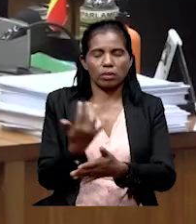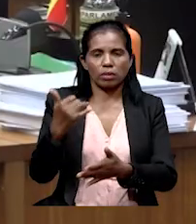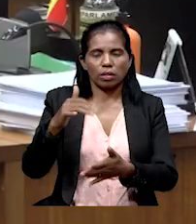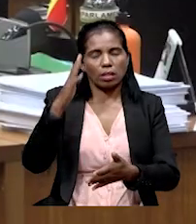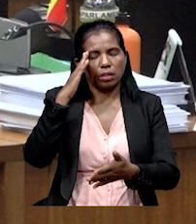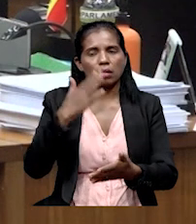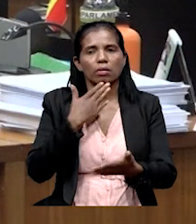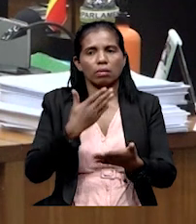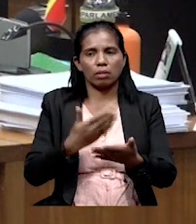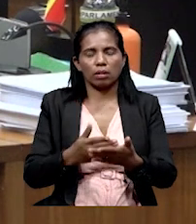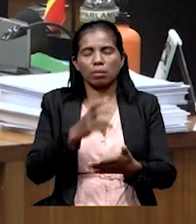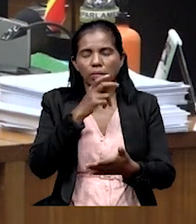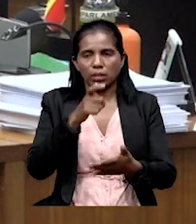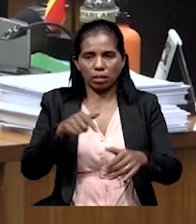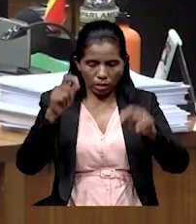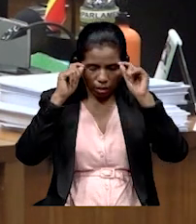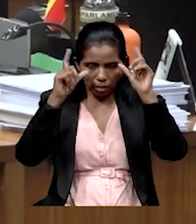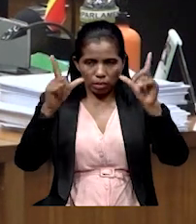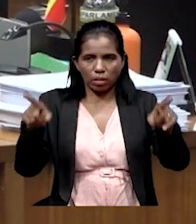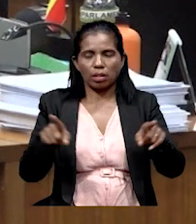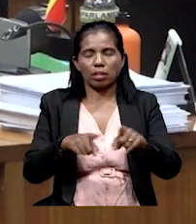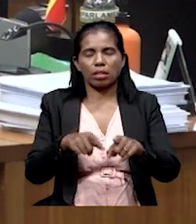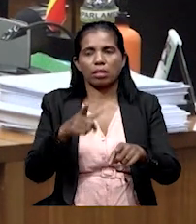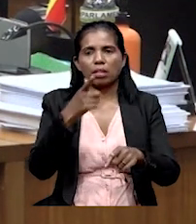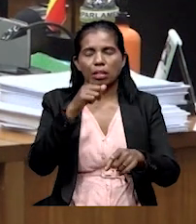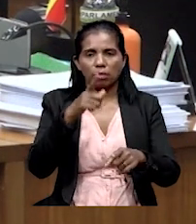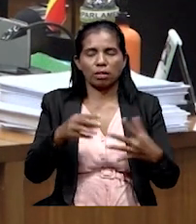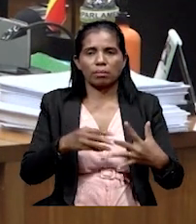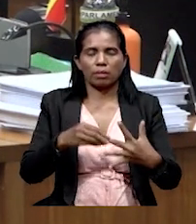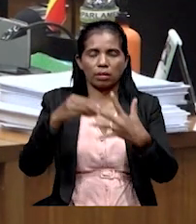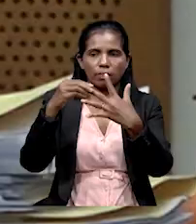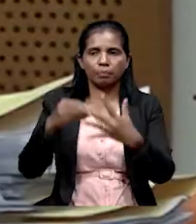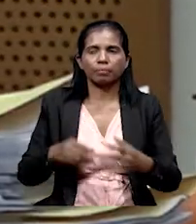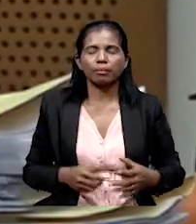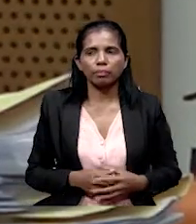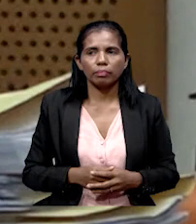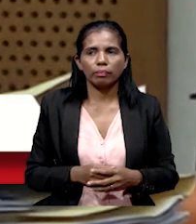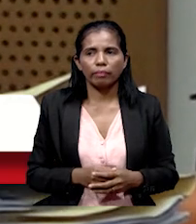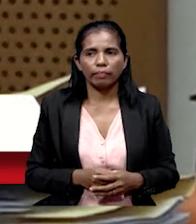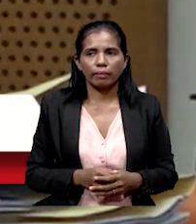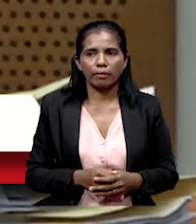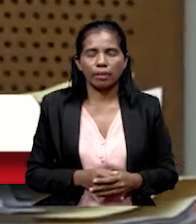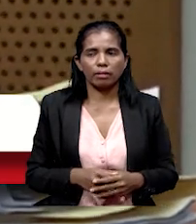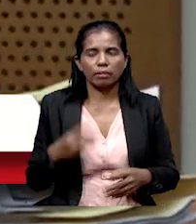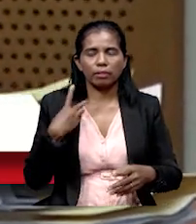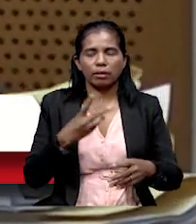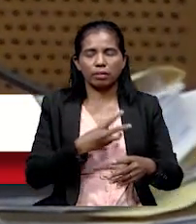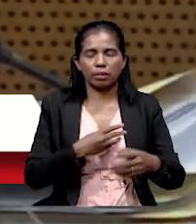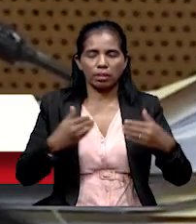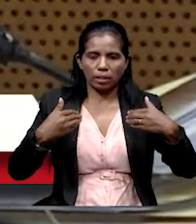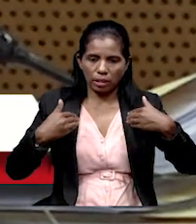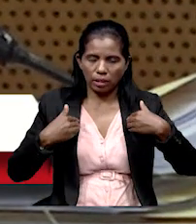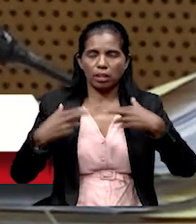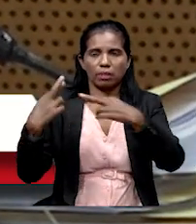na dia que leu tão língua portuguesa de Timor-Leste no dar língua oficial. Parlamentares, temos essa